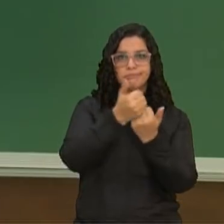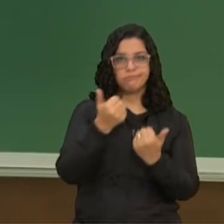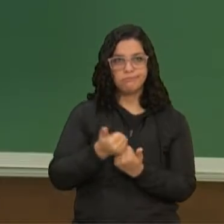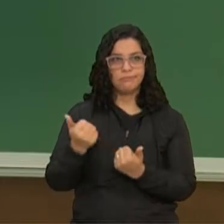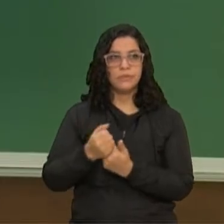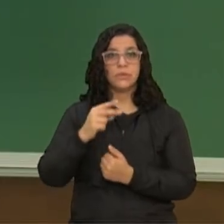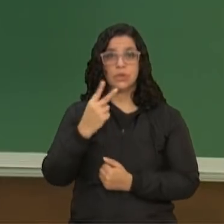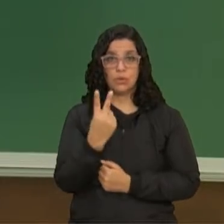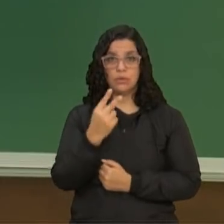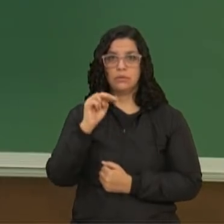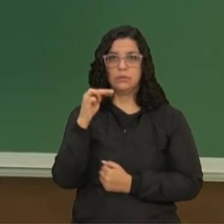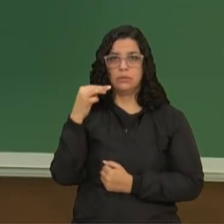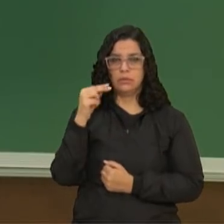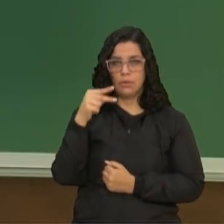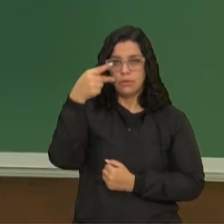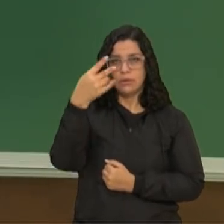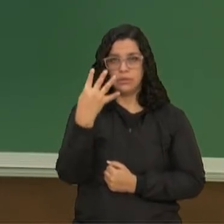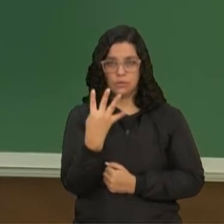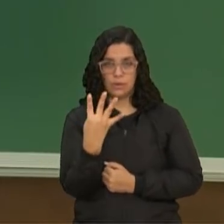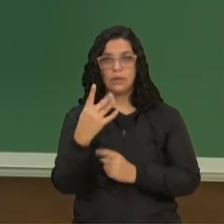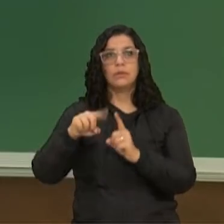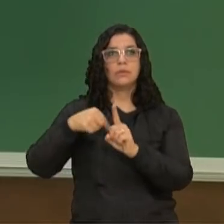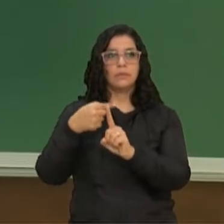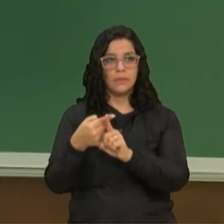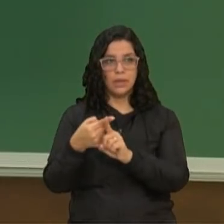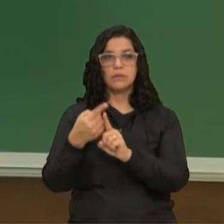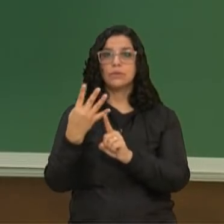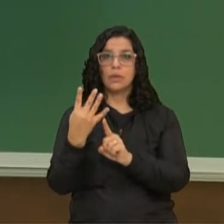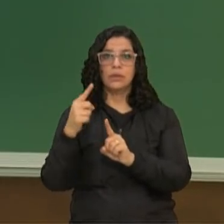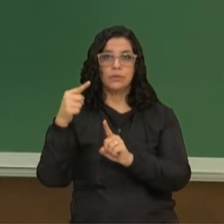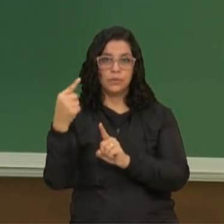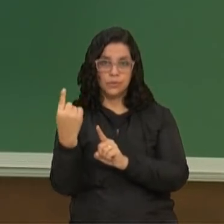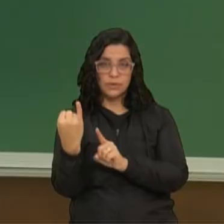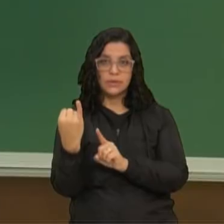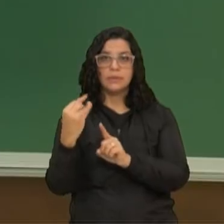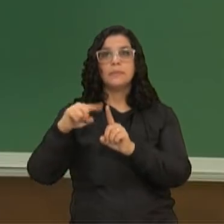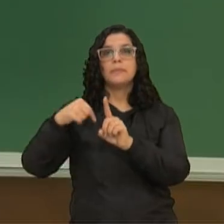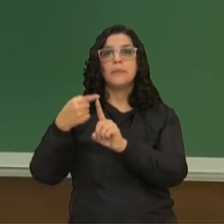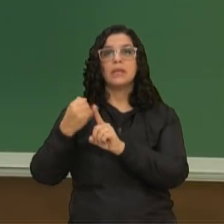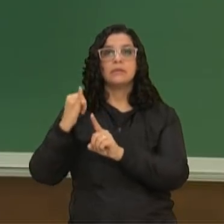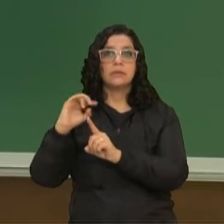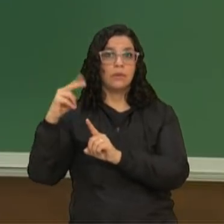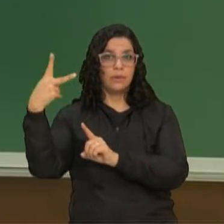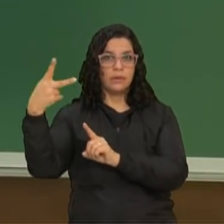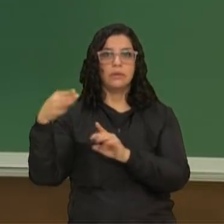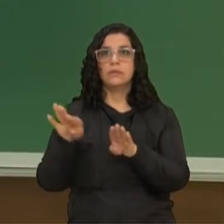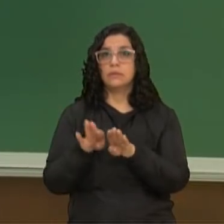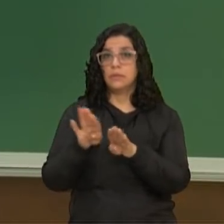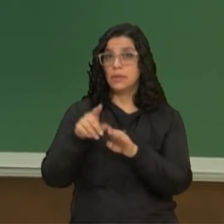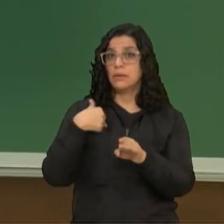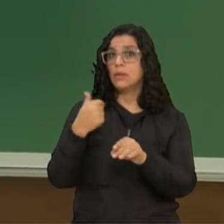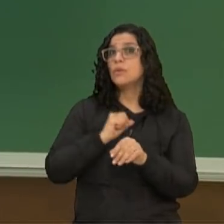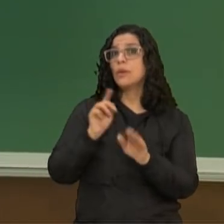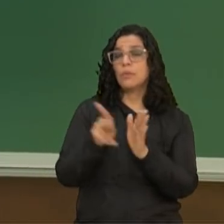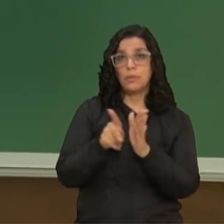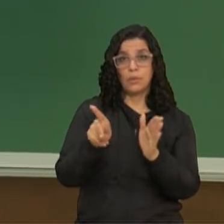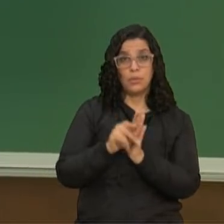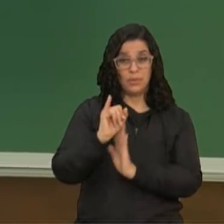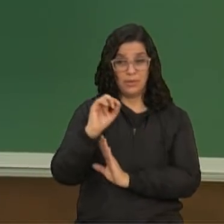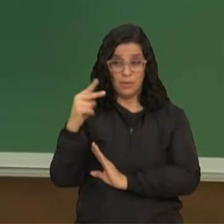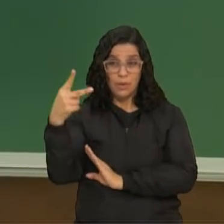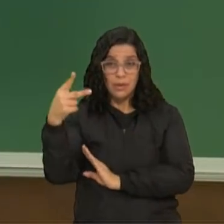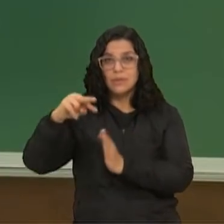Substituindo, 2 ao quadrado, 4, 2 vezes 2, 4i, mais i ao quadrado. Mas a gente já sabe que i ao quadrado